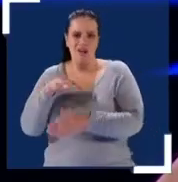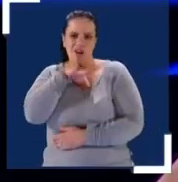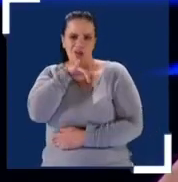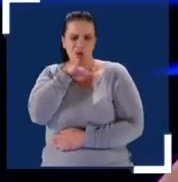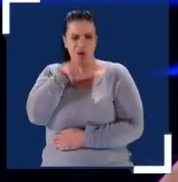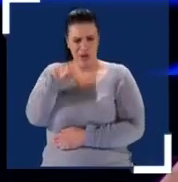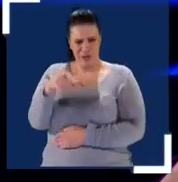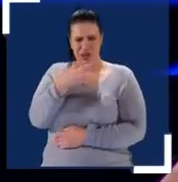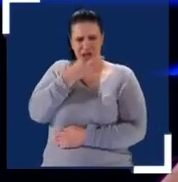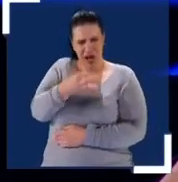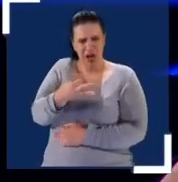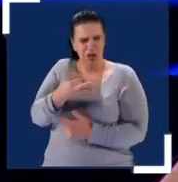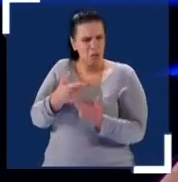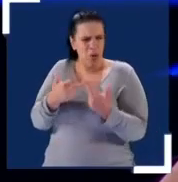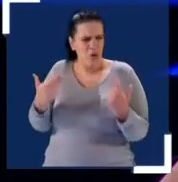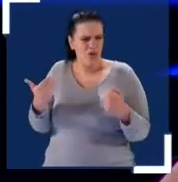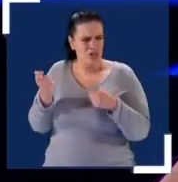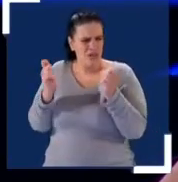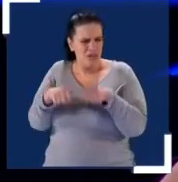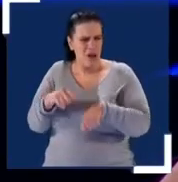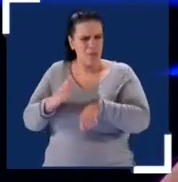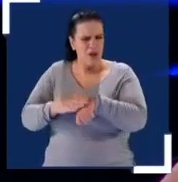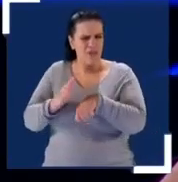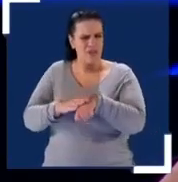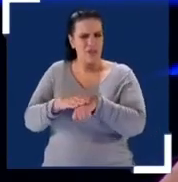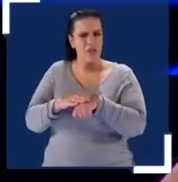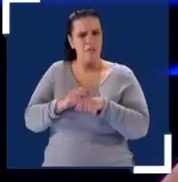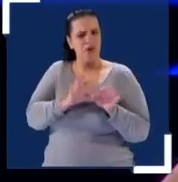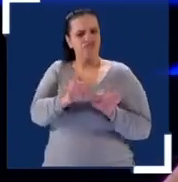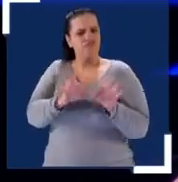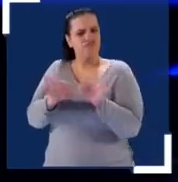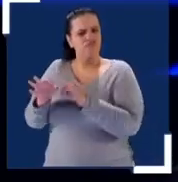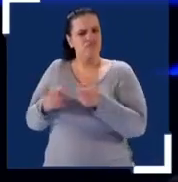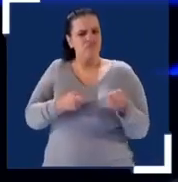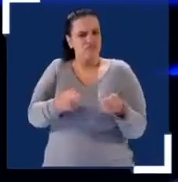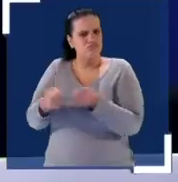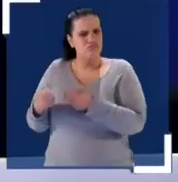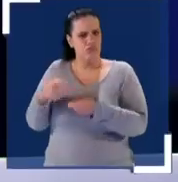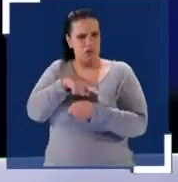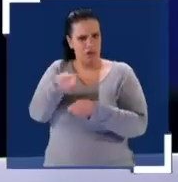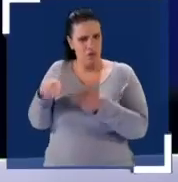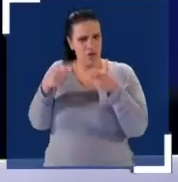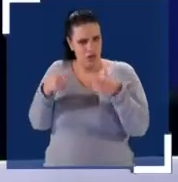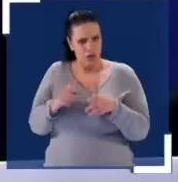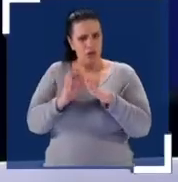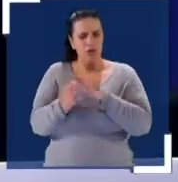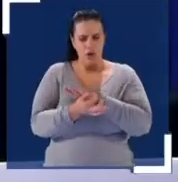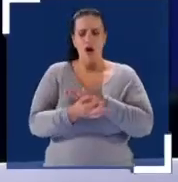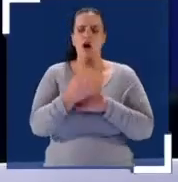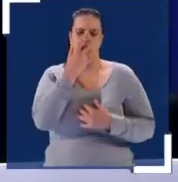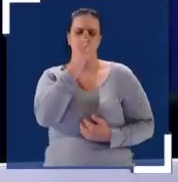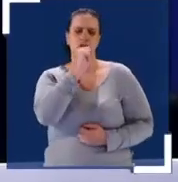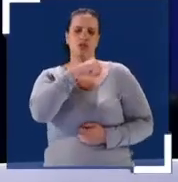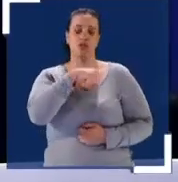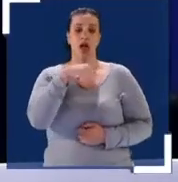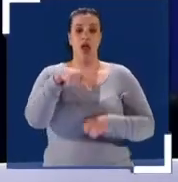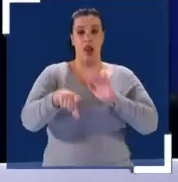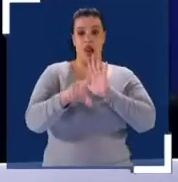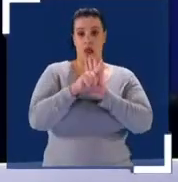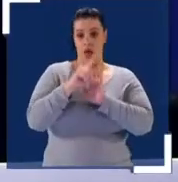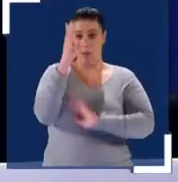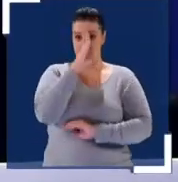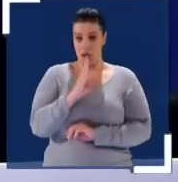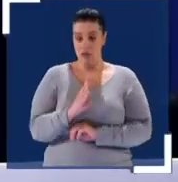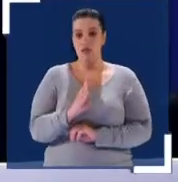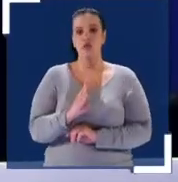acha que tem alguma coisa a ser feita para regular esse ambiente? Boa pergunta. Acho que a legislação brasileira,